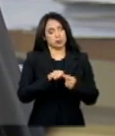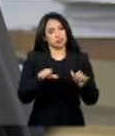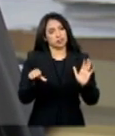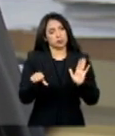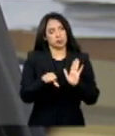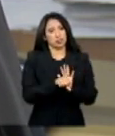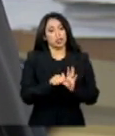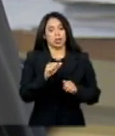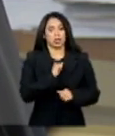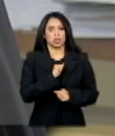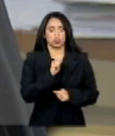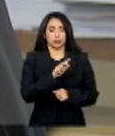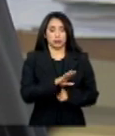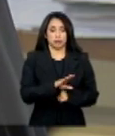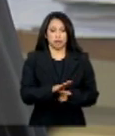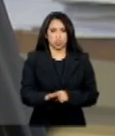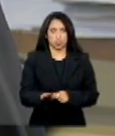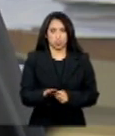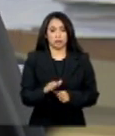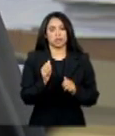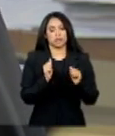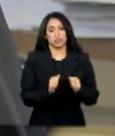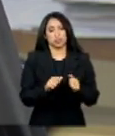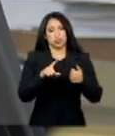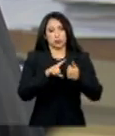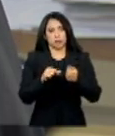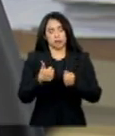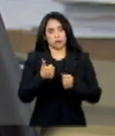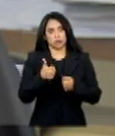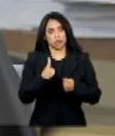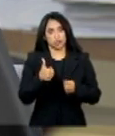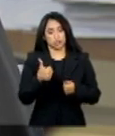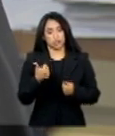ser submetido às medidas previstas no artigo 112